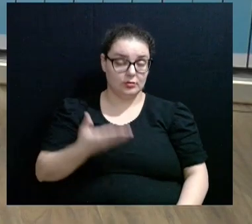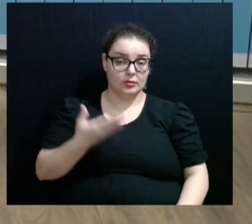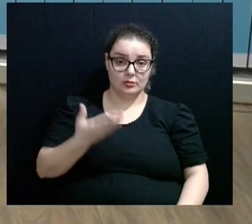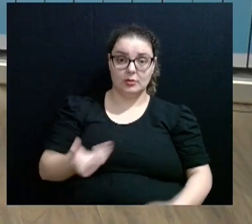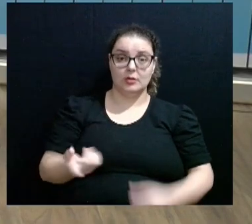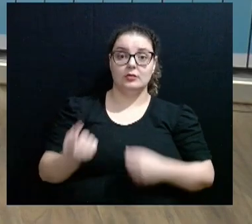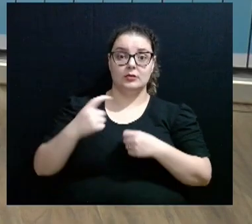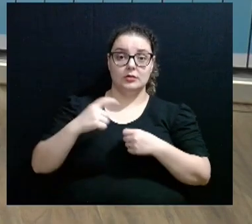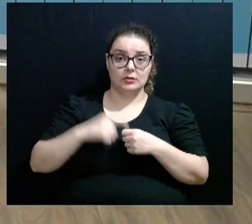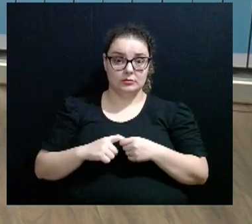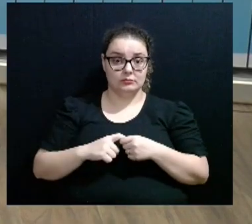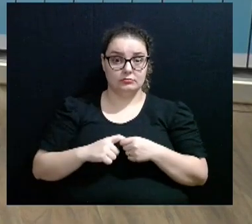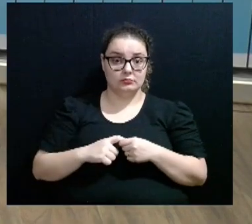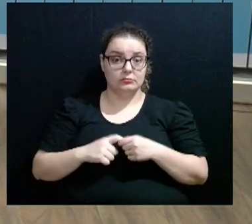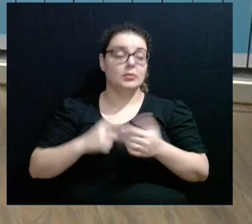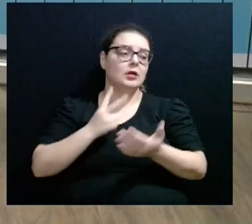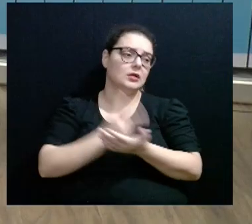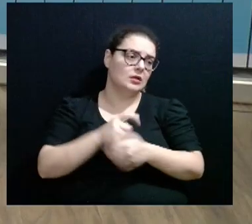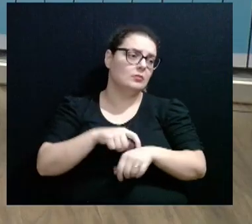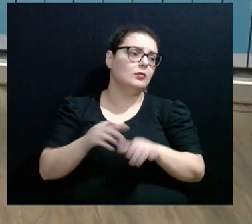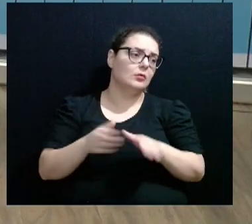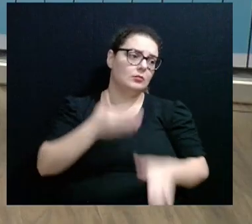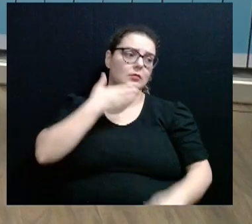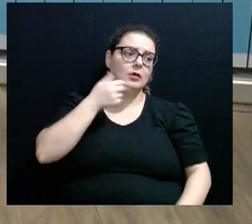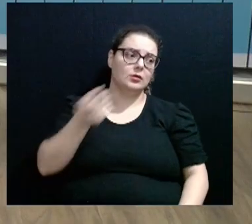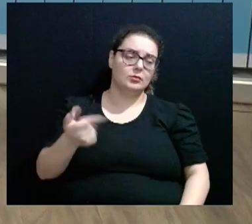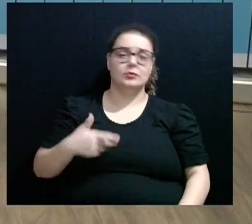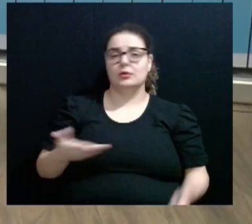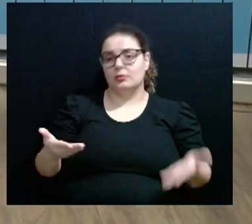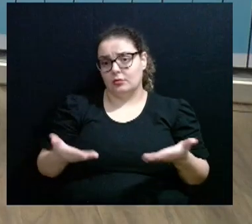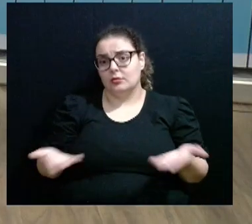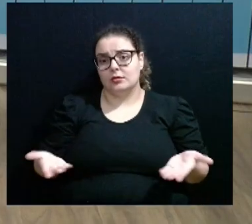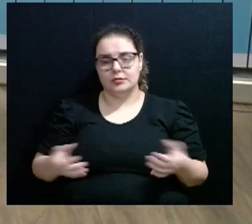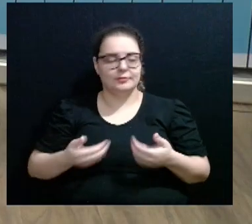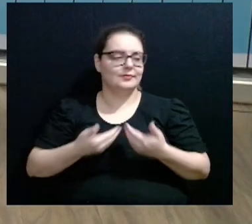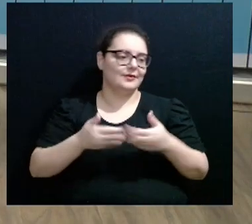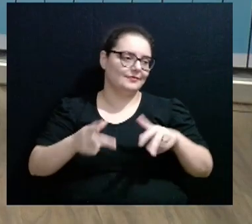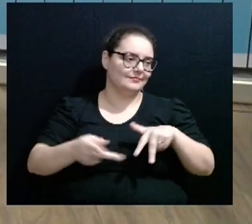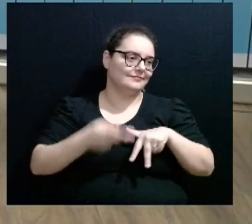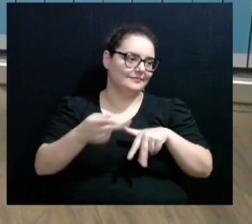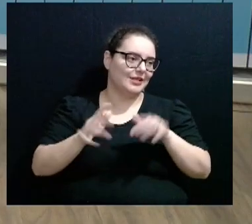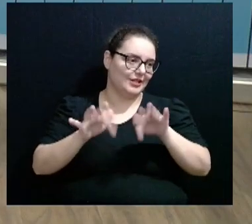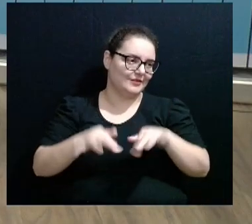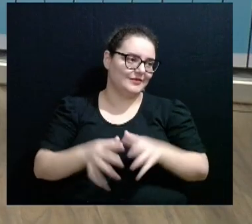que seja sempre num cenário melhor do que nós temos hoje, mas fica aberto aí para suas considerações.